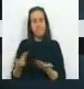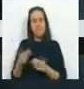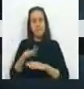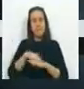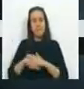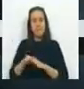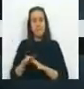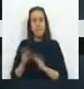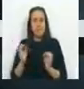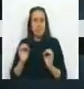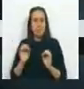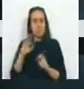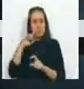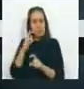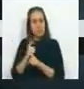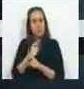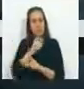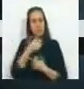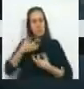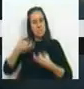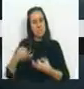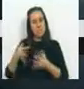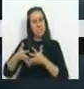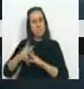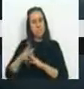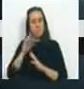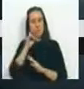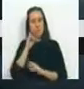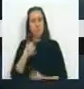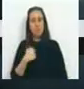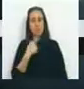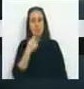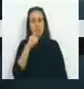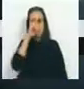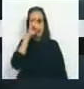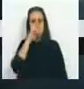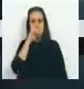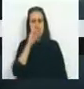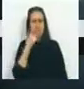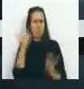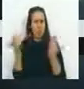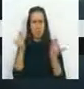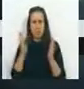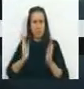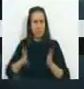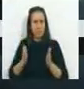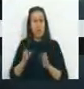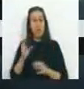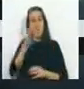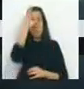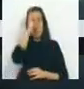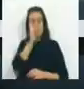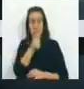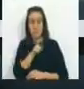algo de muito exigente, muito sério, muito sólido. Eu lembro, não é para fazer comparações, mas eu lembro que o anterior